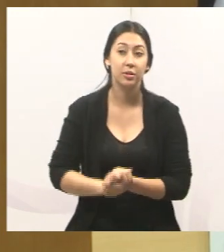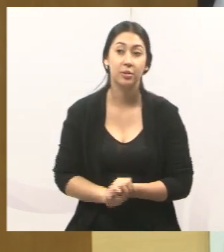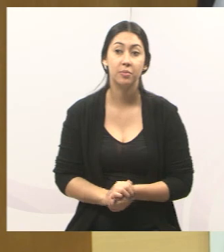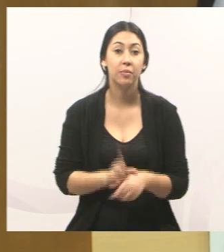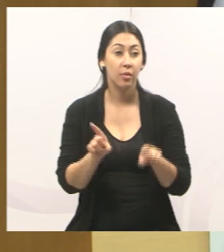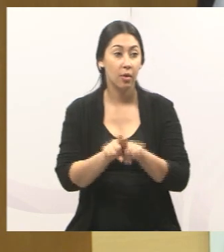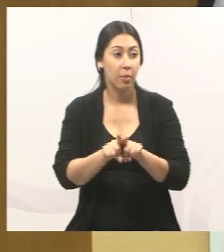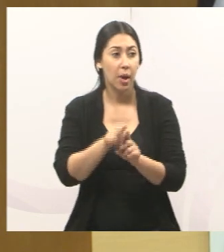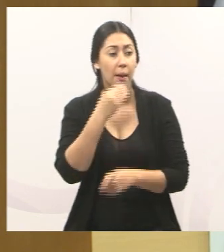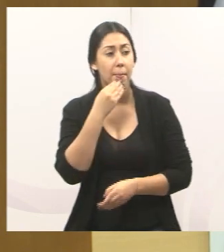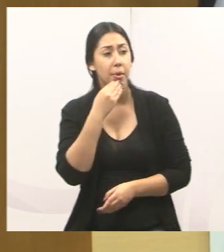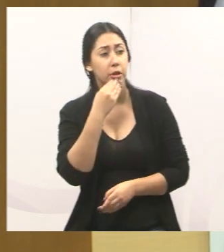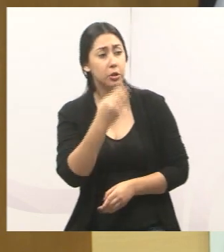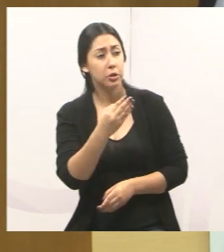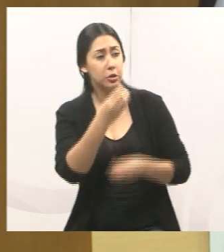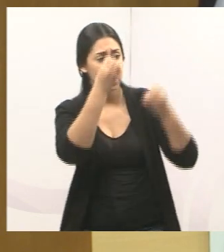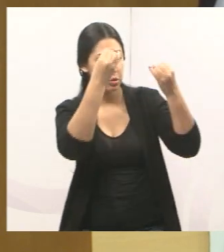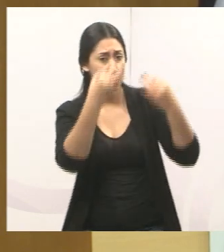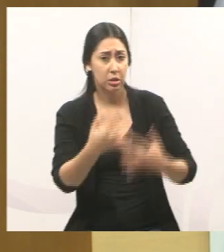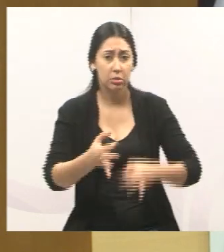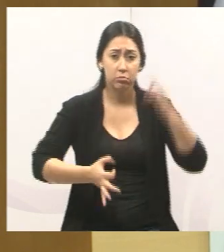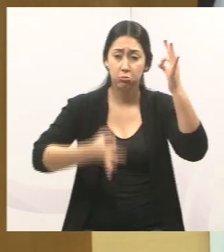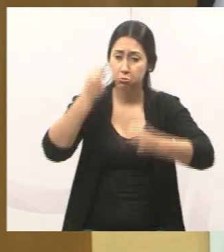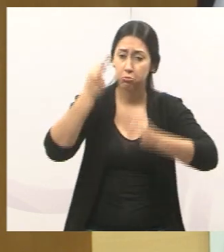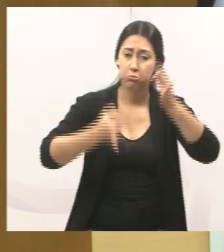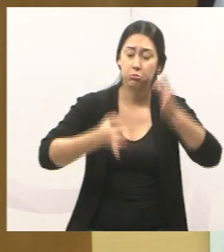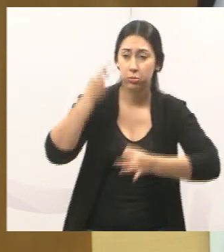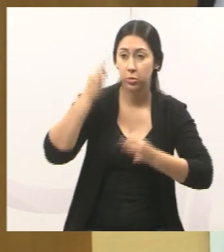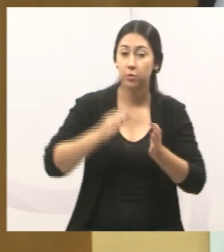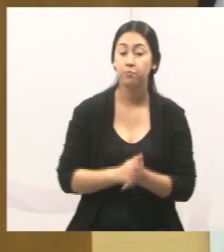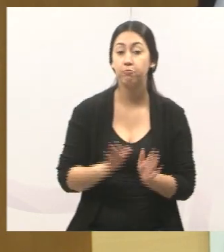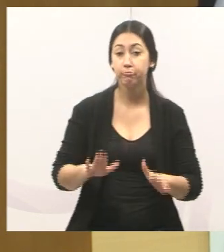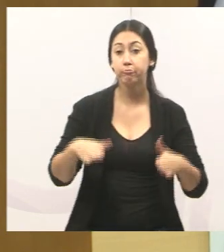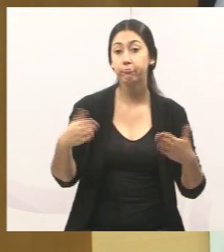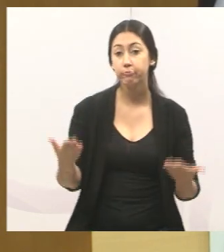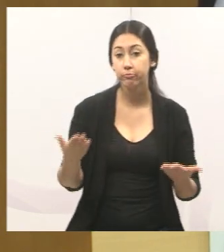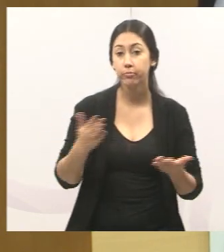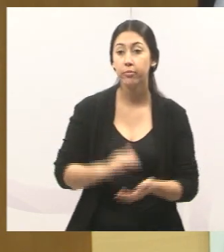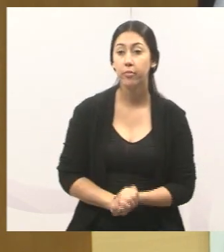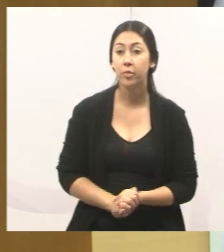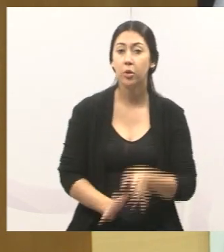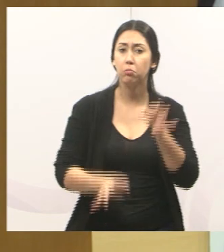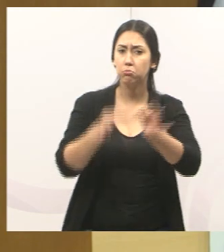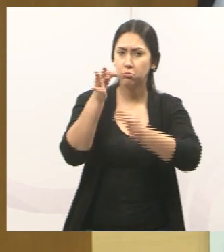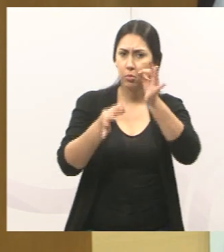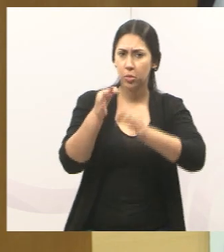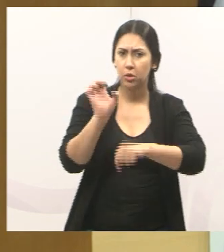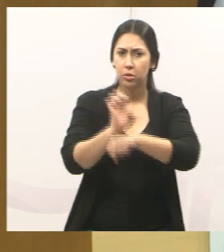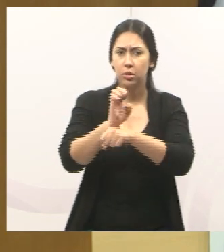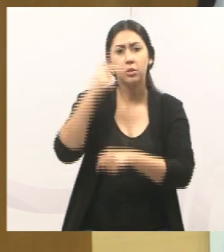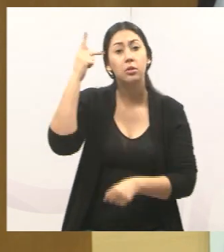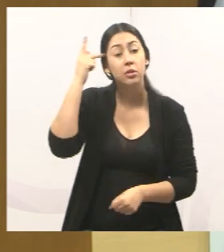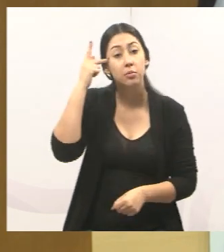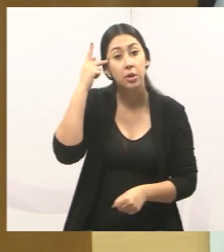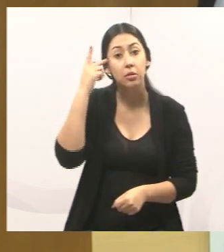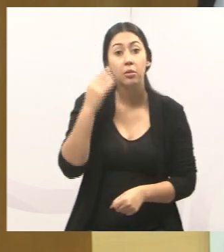do Tribunal de Contas do Estado. Pois bem, o Tribunal de Contas do Estado de São Paulo emitiu